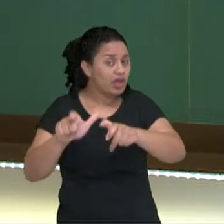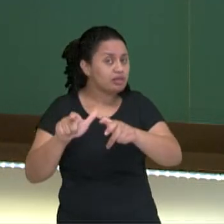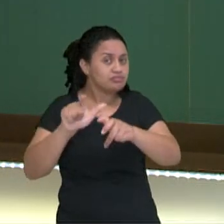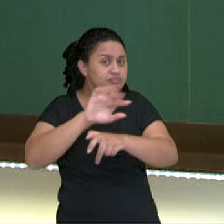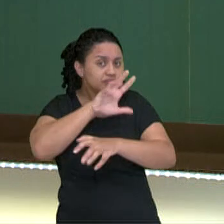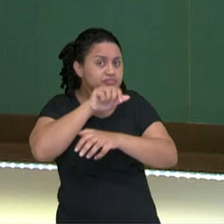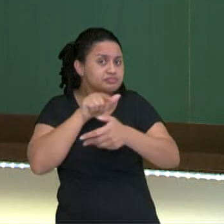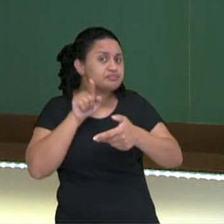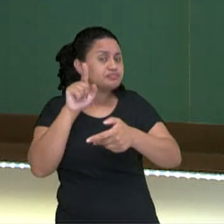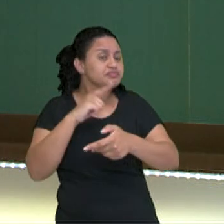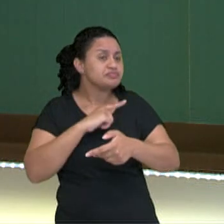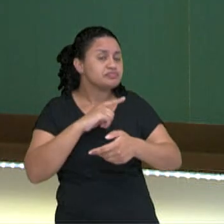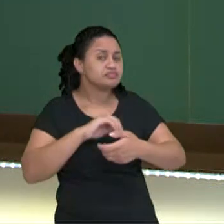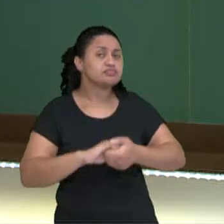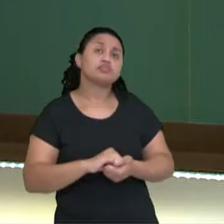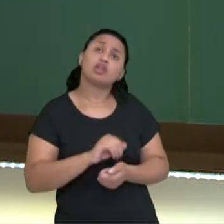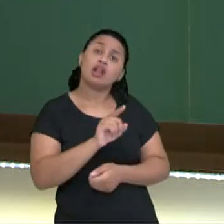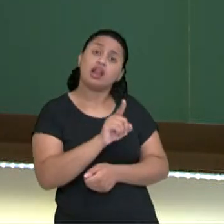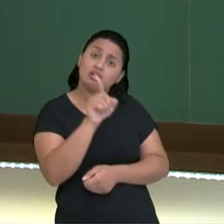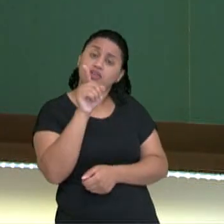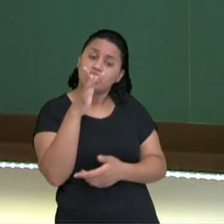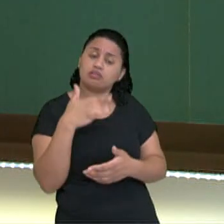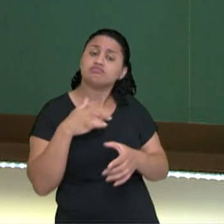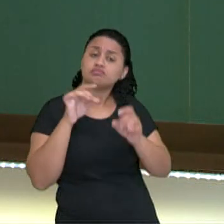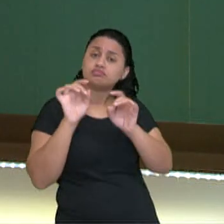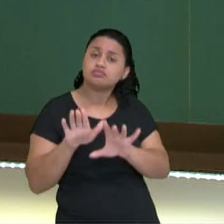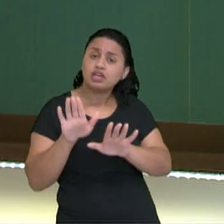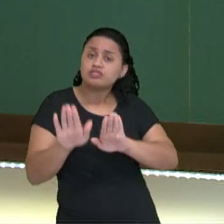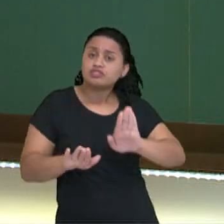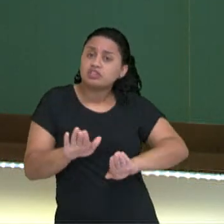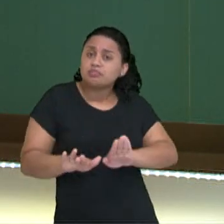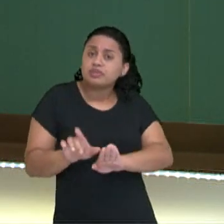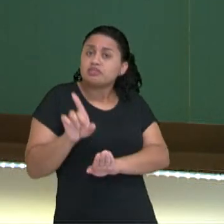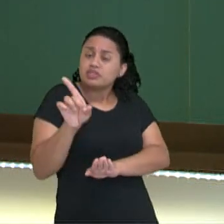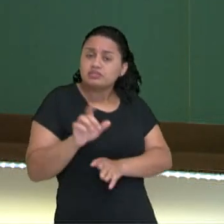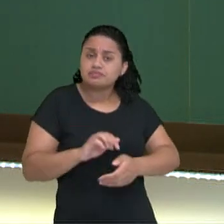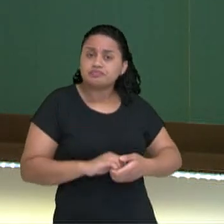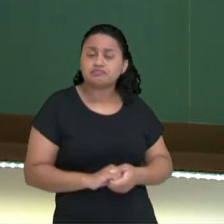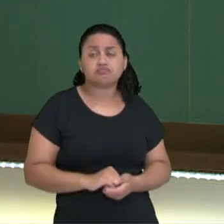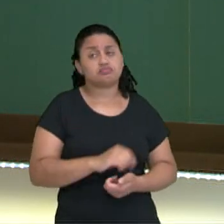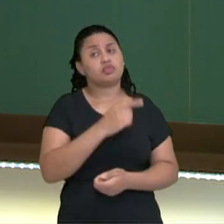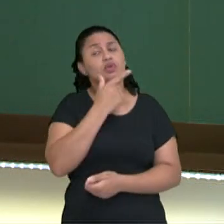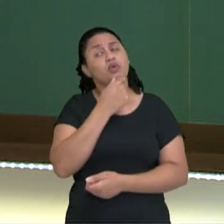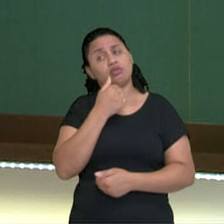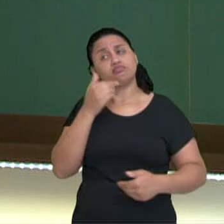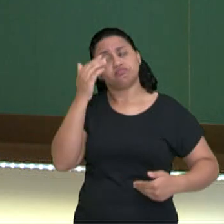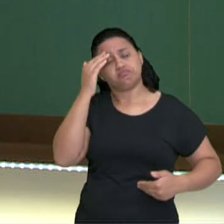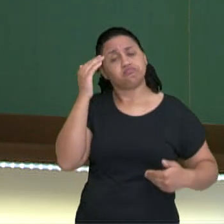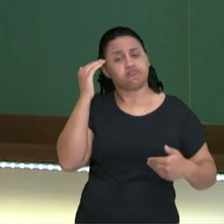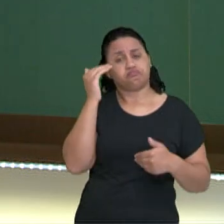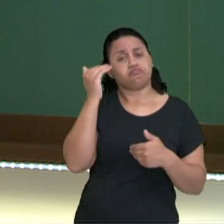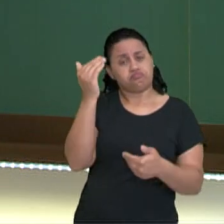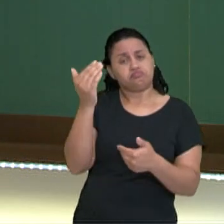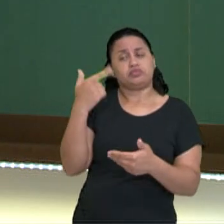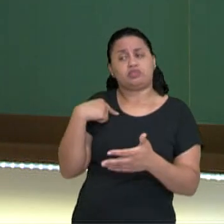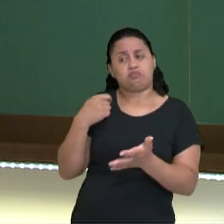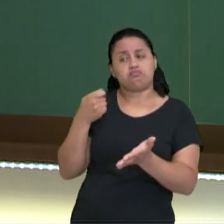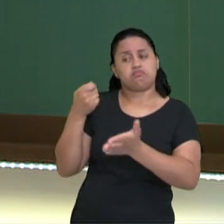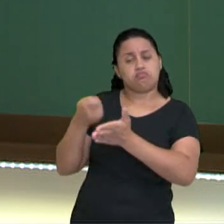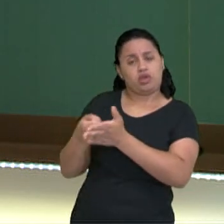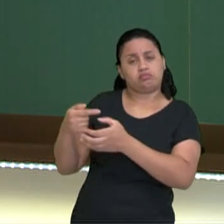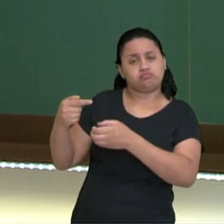o cliente levasse o pinguim e deixasse lá no zoológico. O homem agradeceu o frentista, pagou